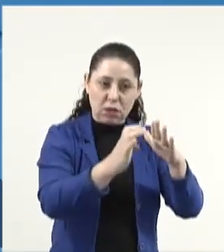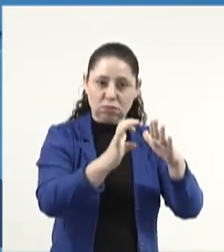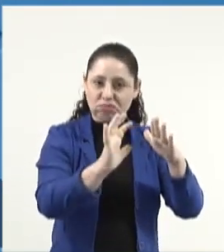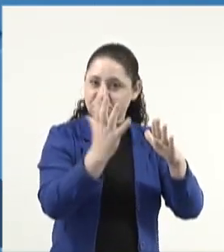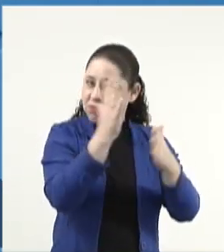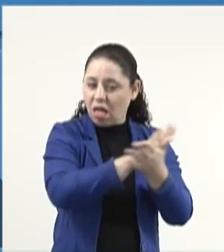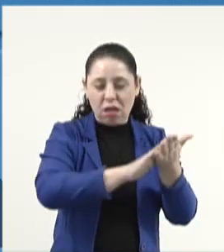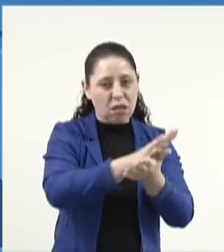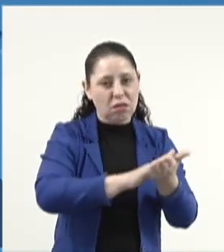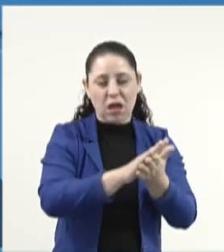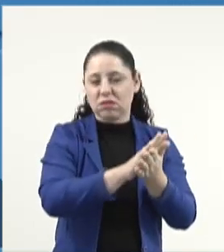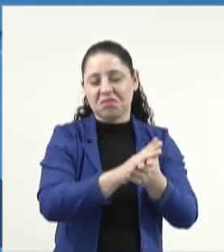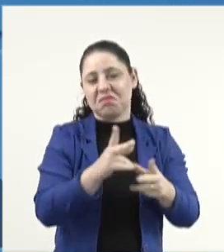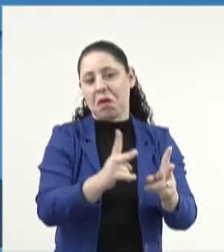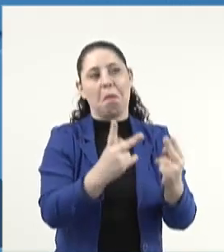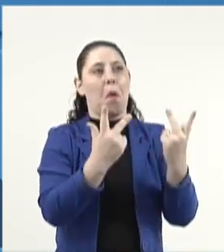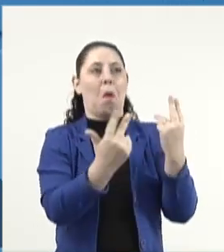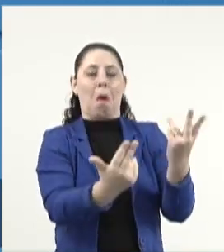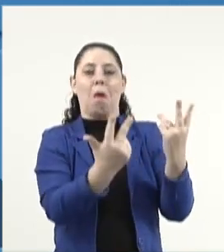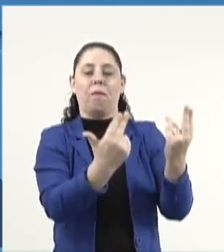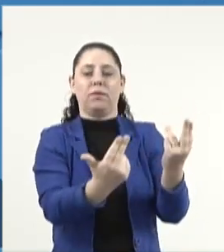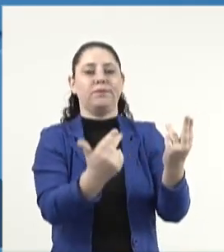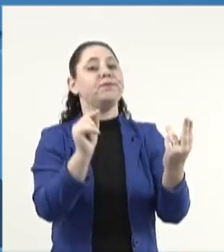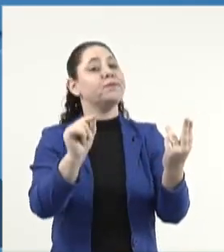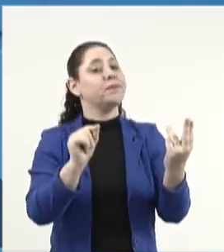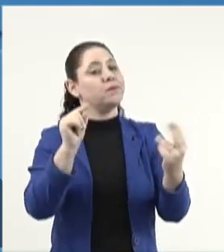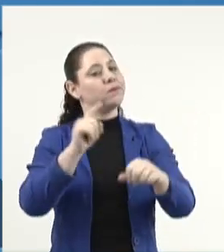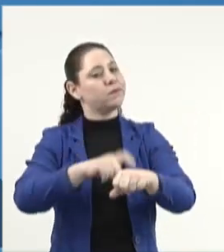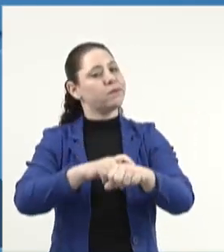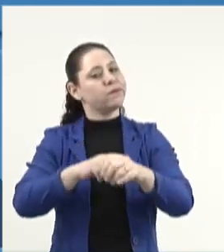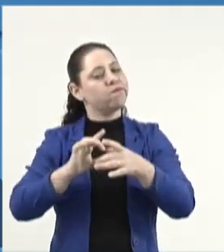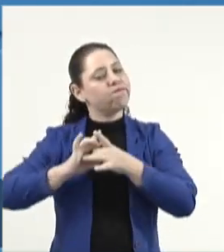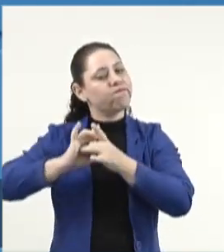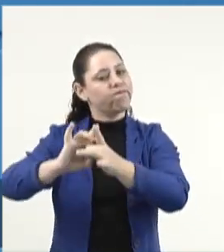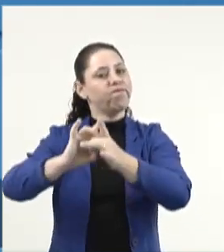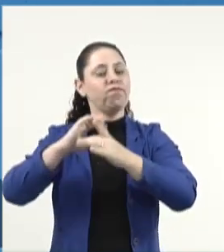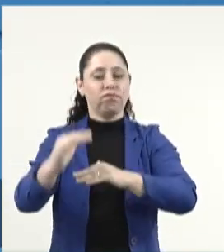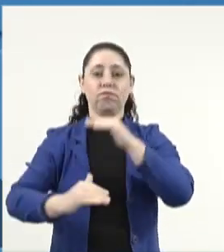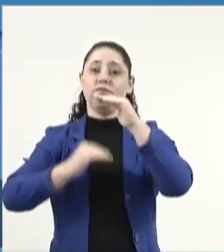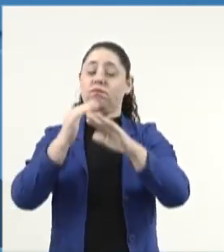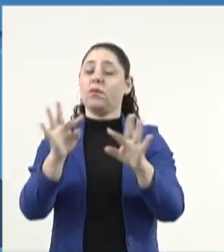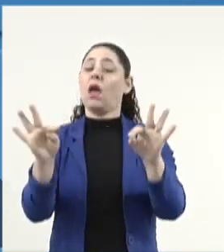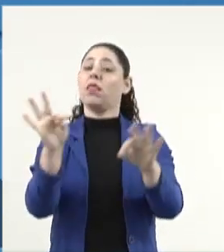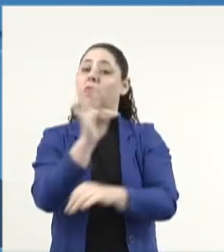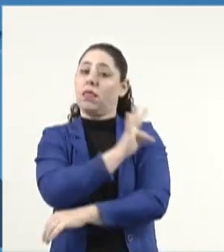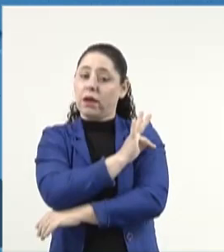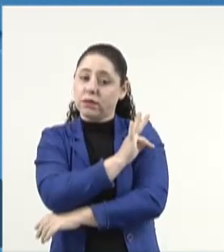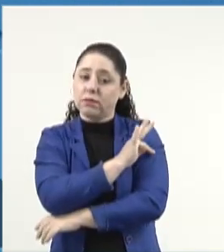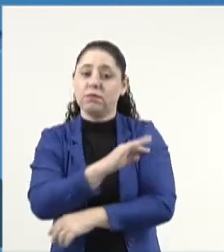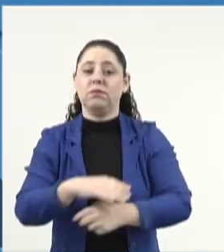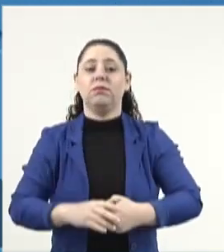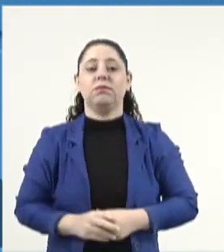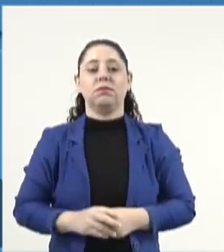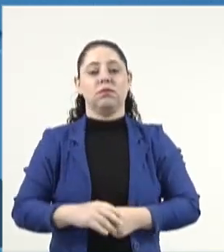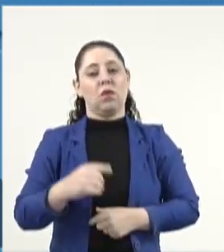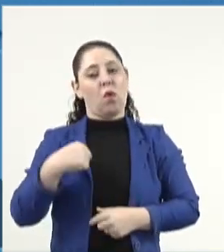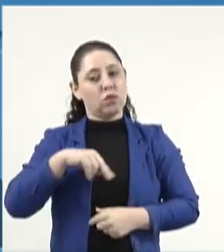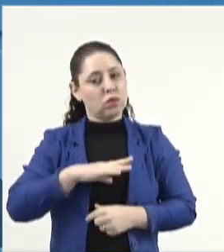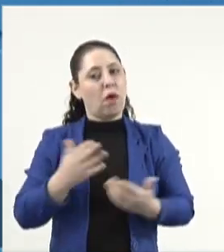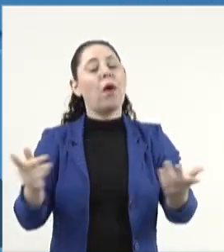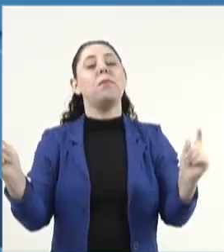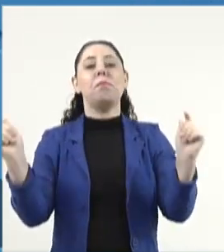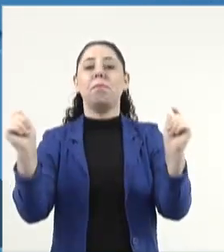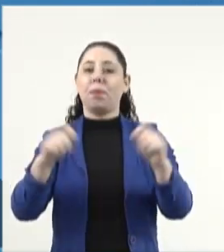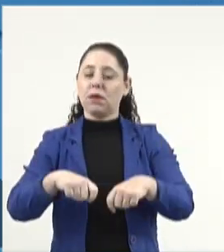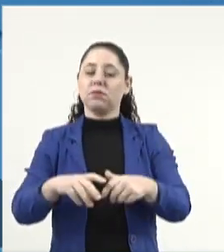acontece. Então, acho que é um momento que nós temos que nos unir e avançar tecnicamente. Estamos maduros e